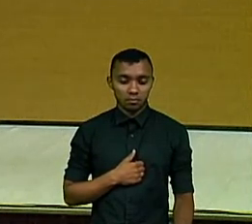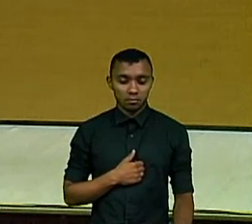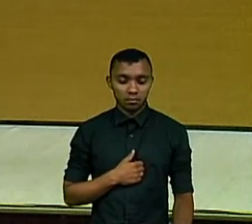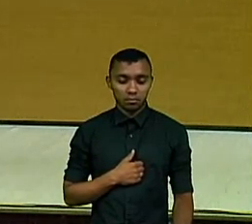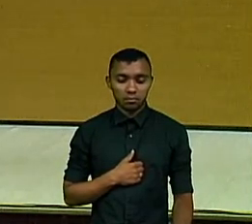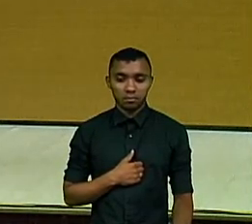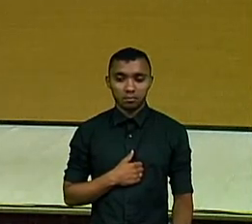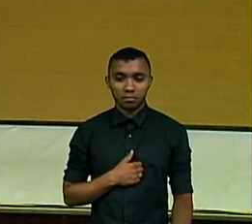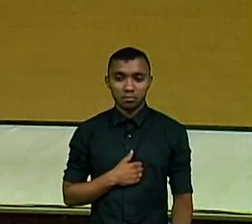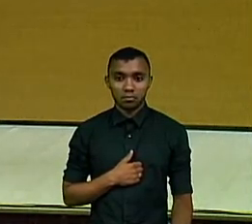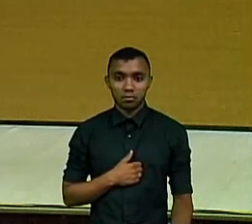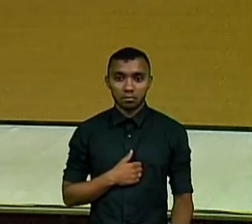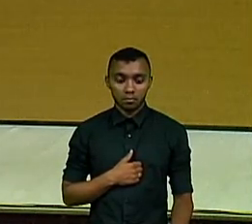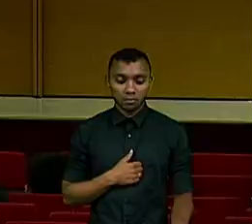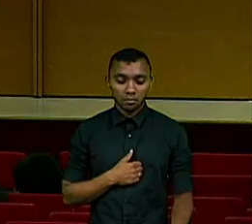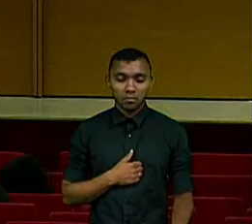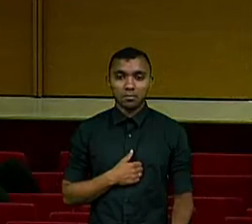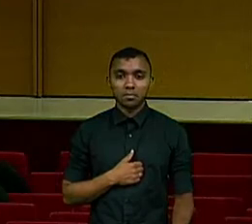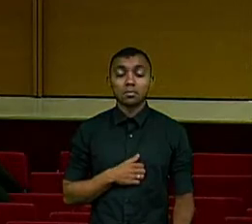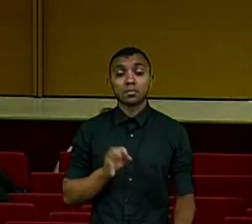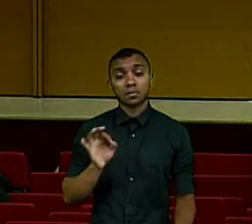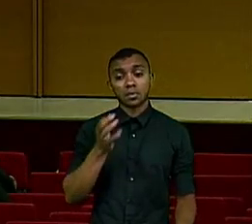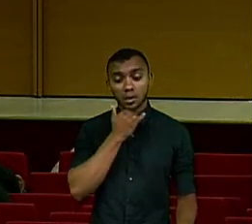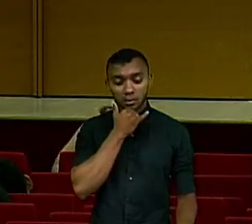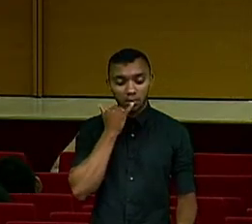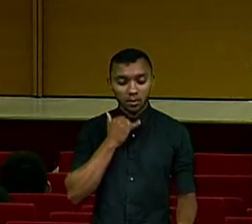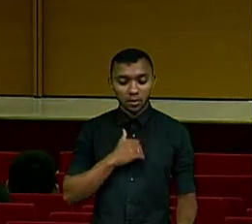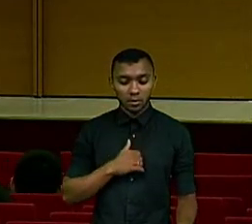certo mas é por causa do plano inclinado né